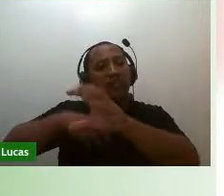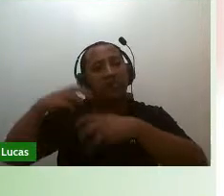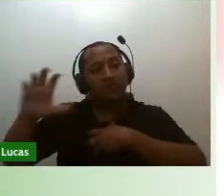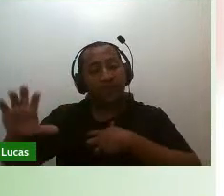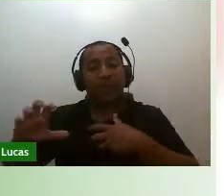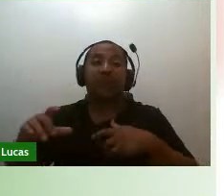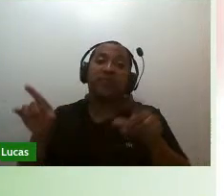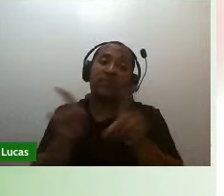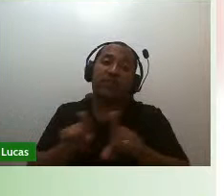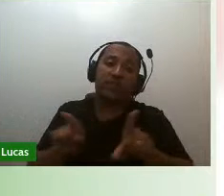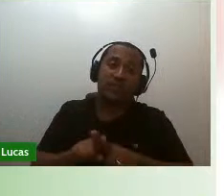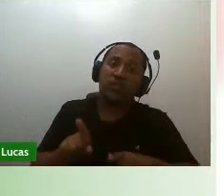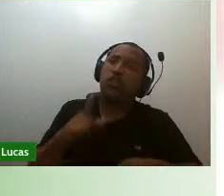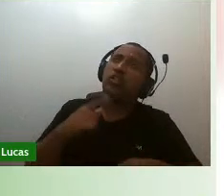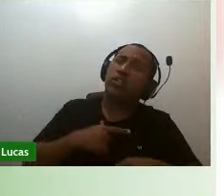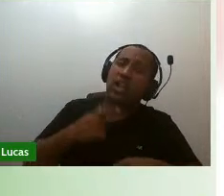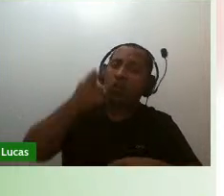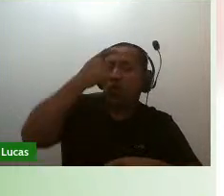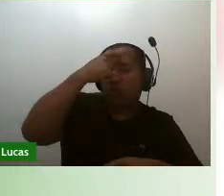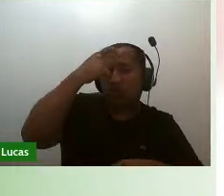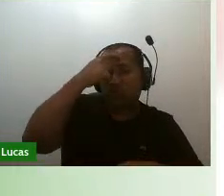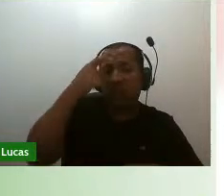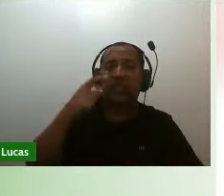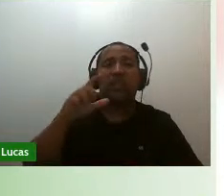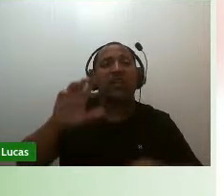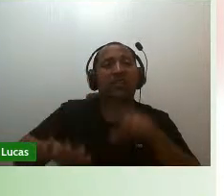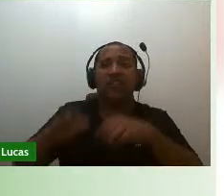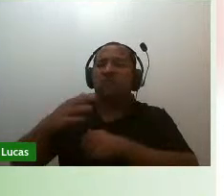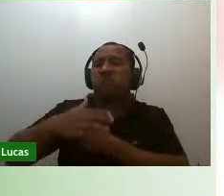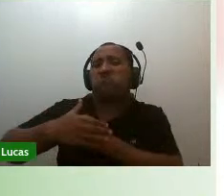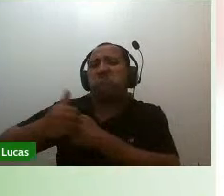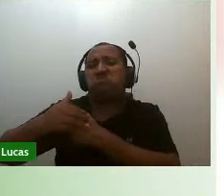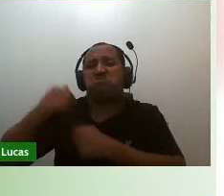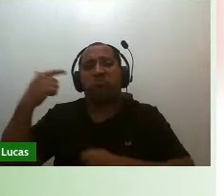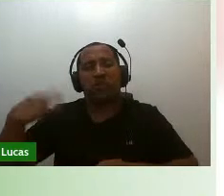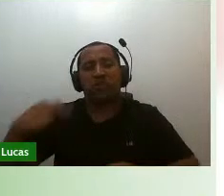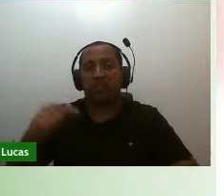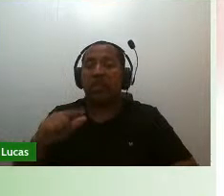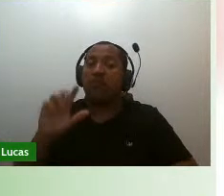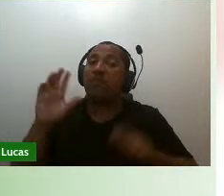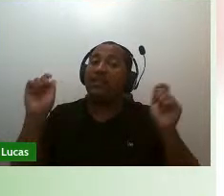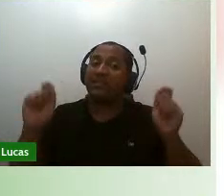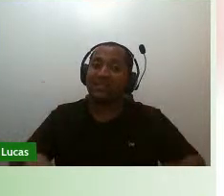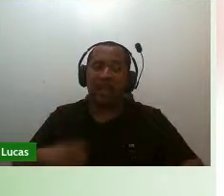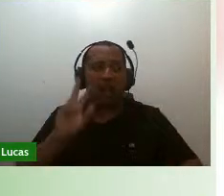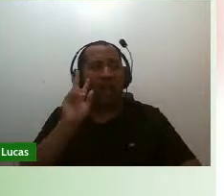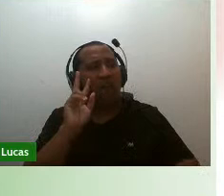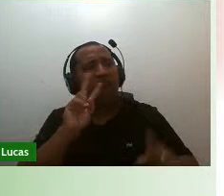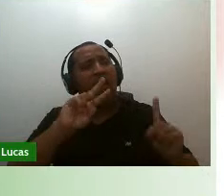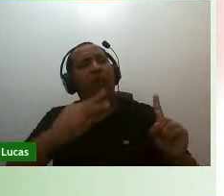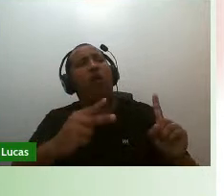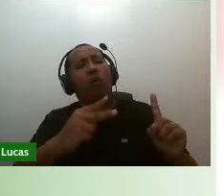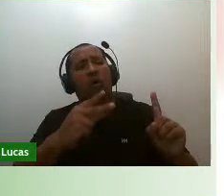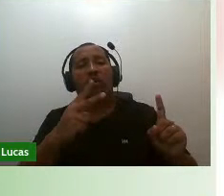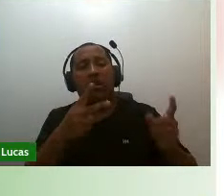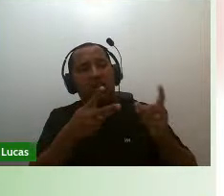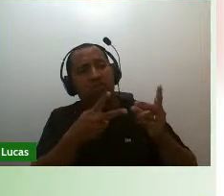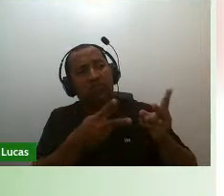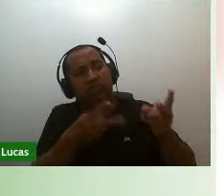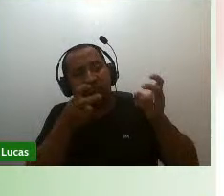Mas também tem aspectos cognitivos, pessoas não tão afetuosas, mas que conseguem reconhecer e compreender de maneira